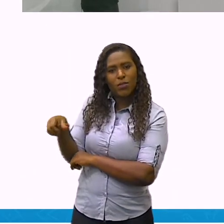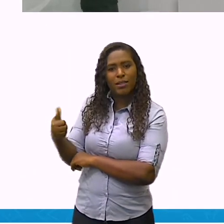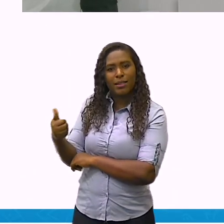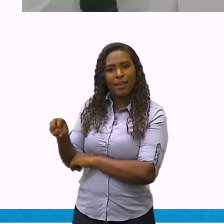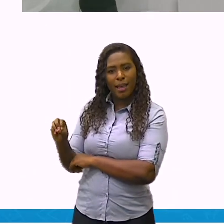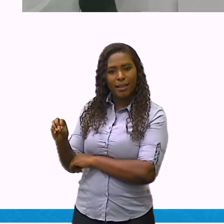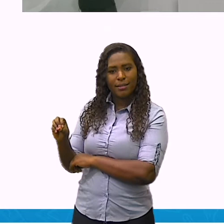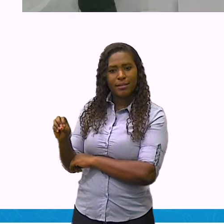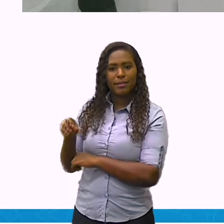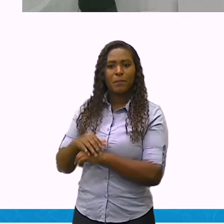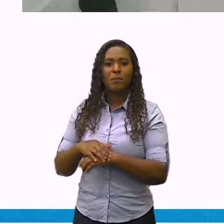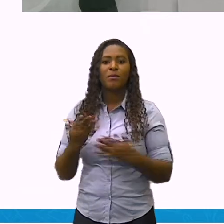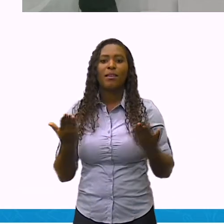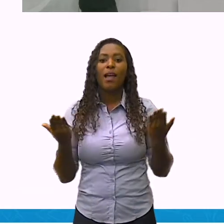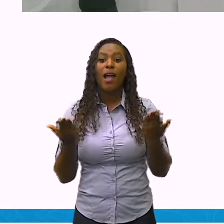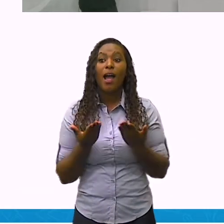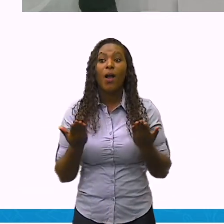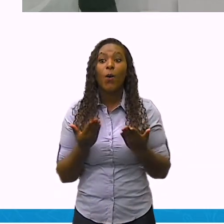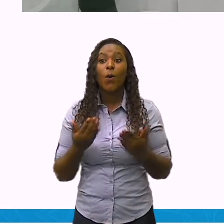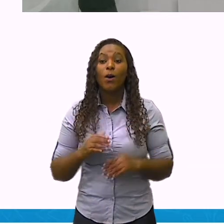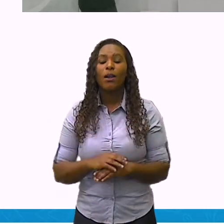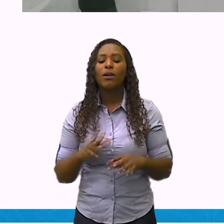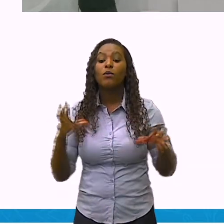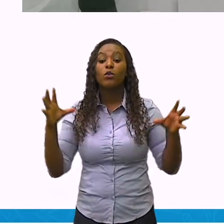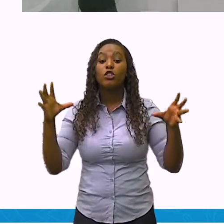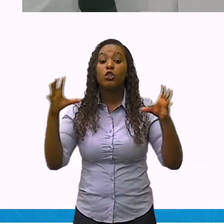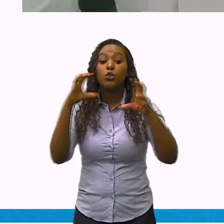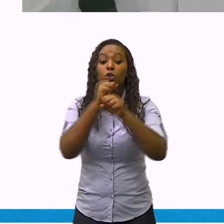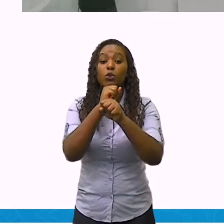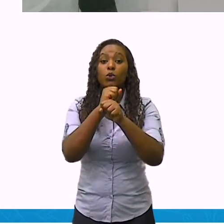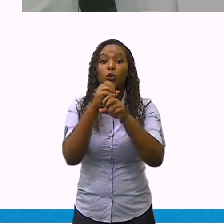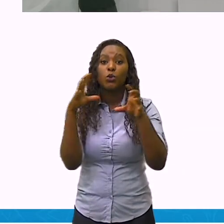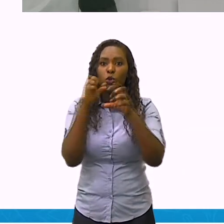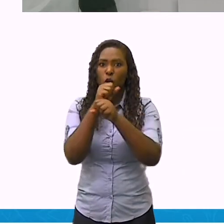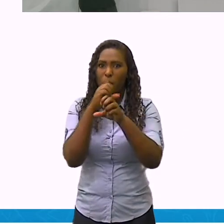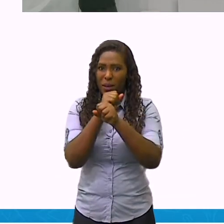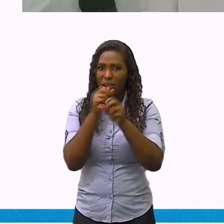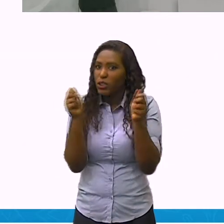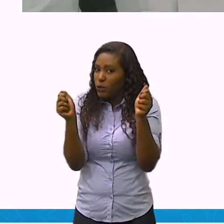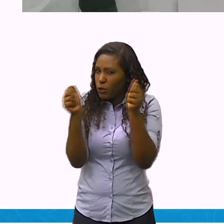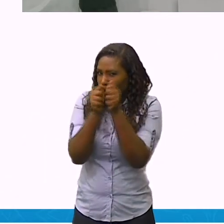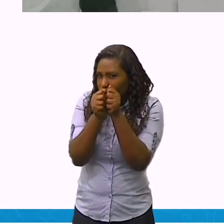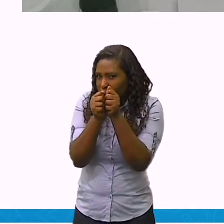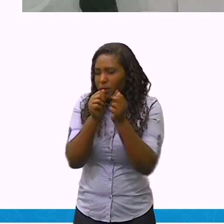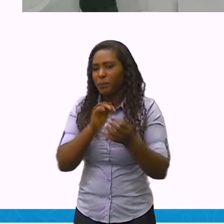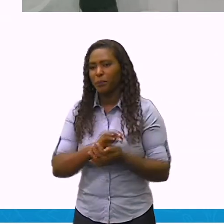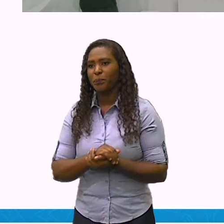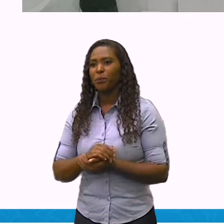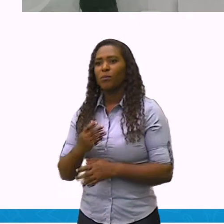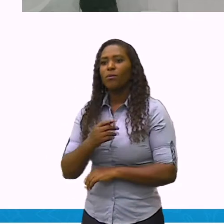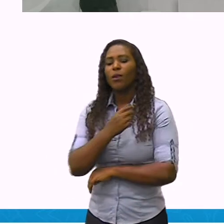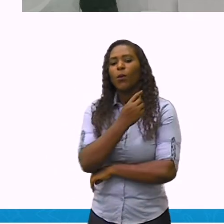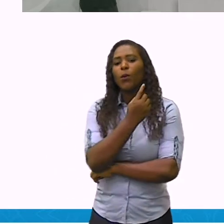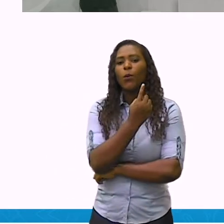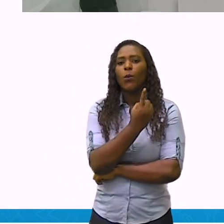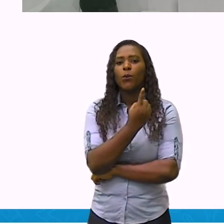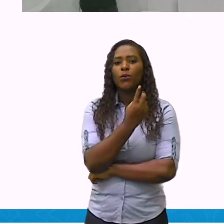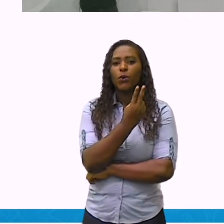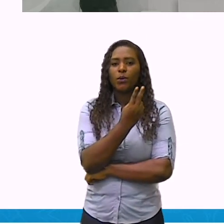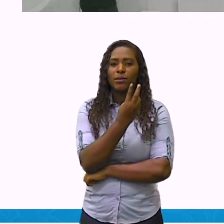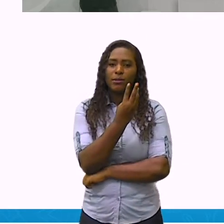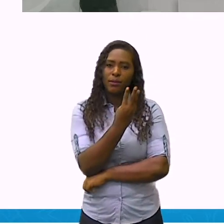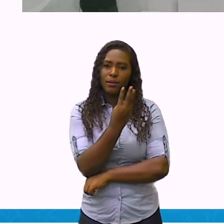agora, nós vamos contar juntos esses 10. Então, vamos lá, ó. 1, 2,